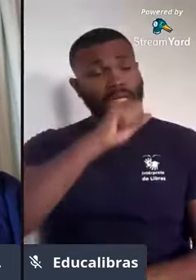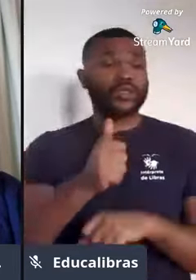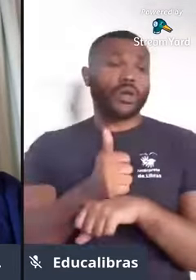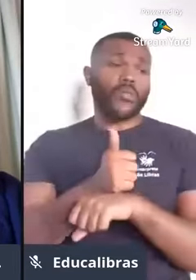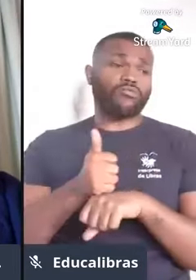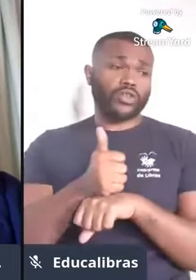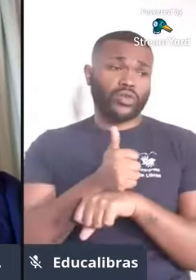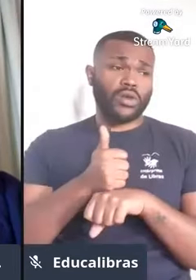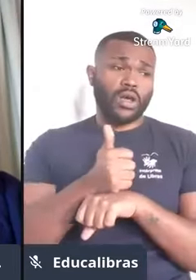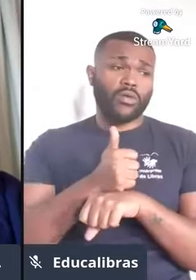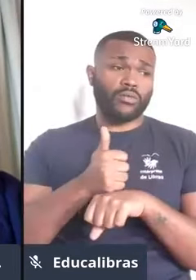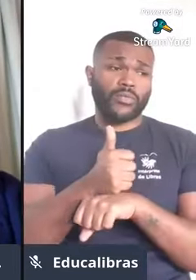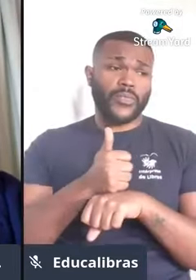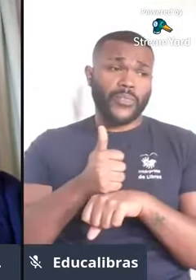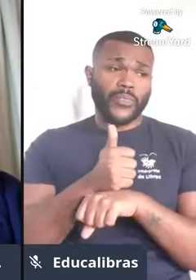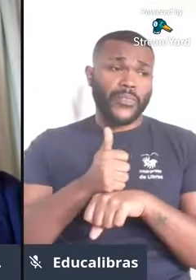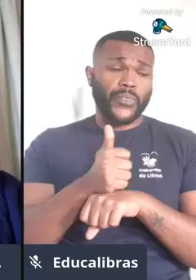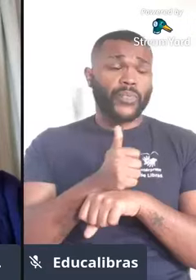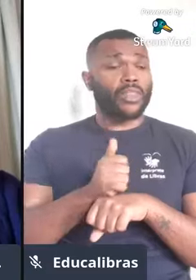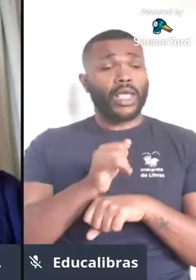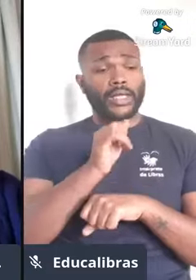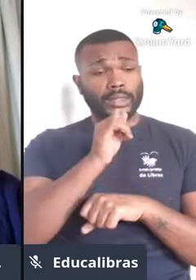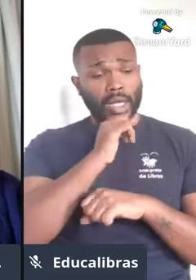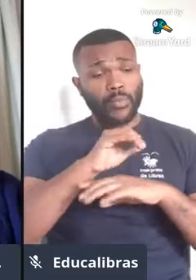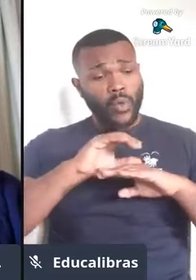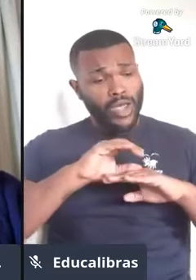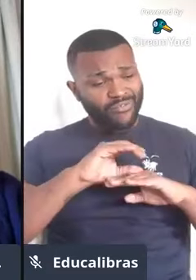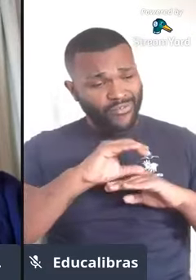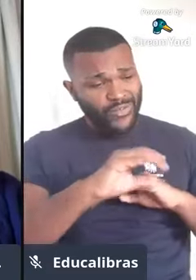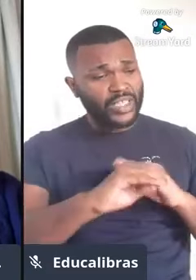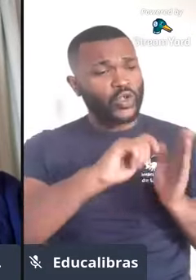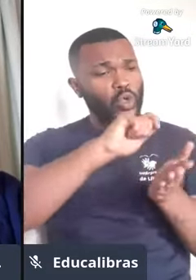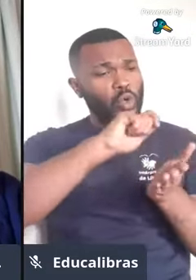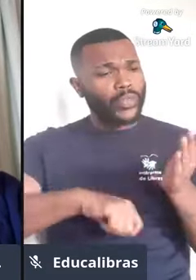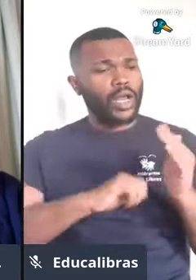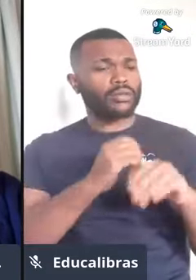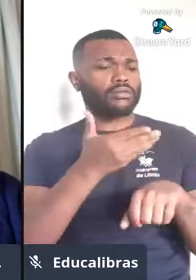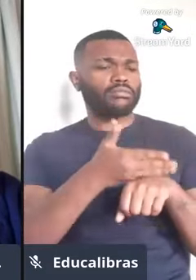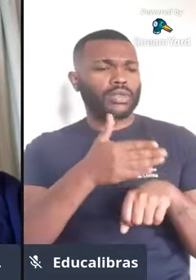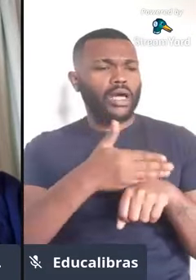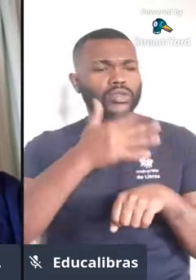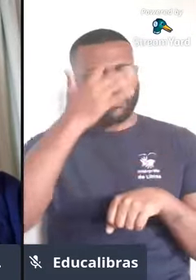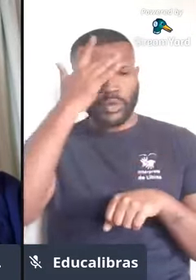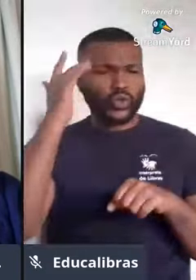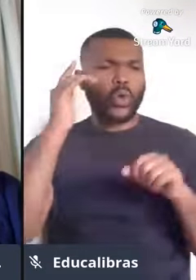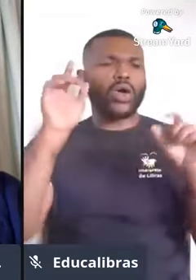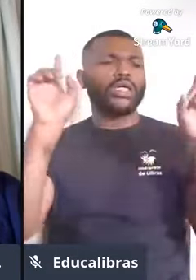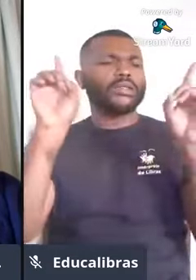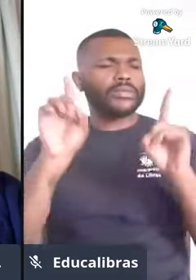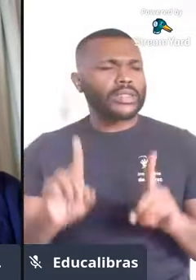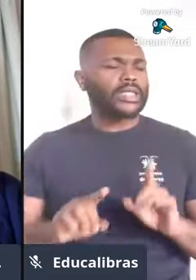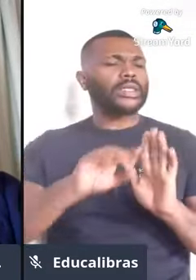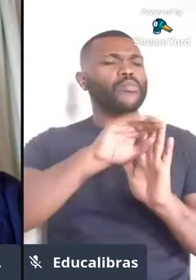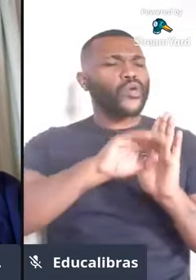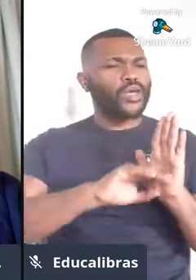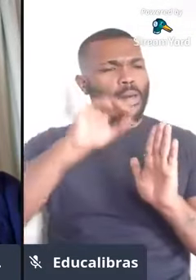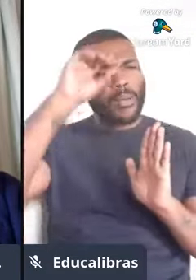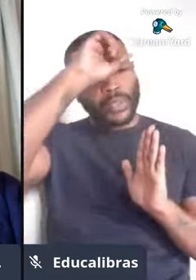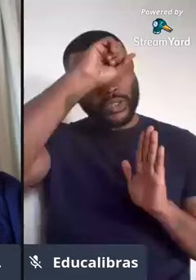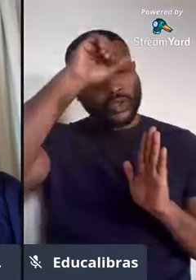que investir na contratação de estagiários com deficiência, de aprendizes com deficiência, é uma